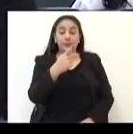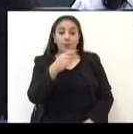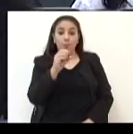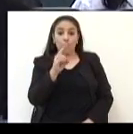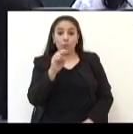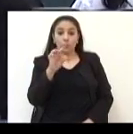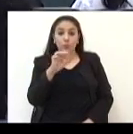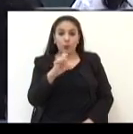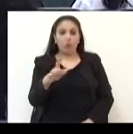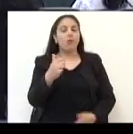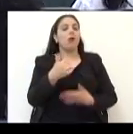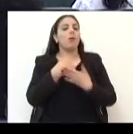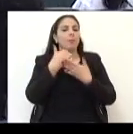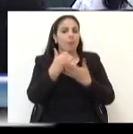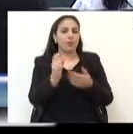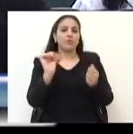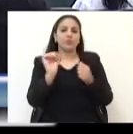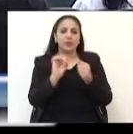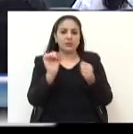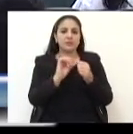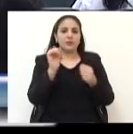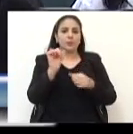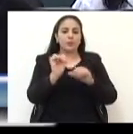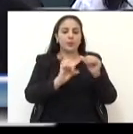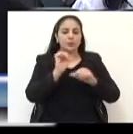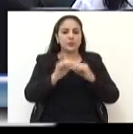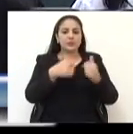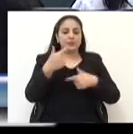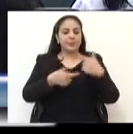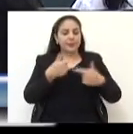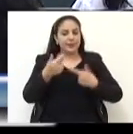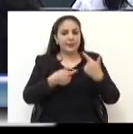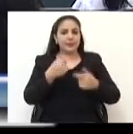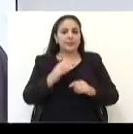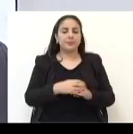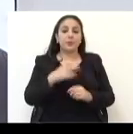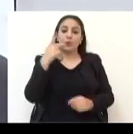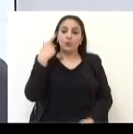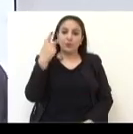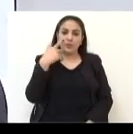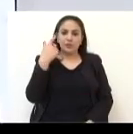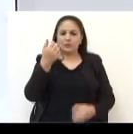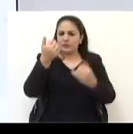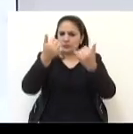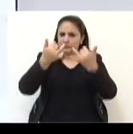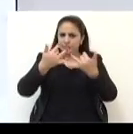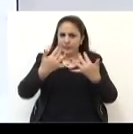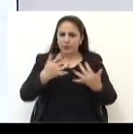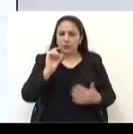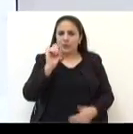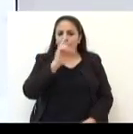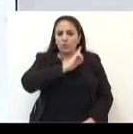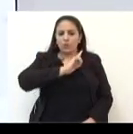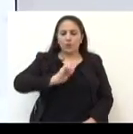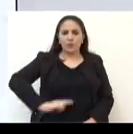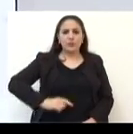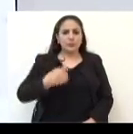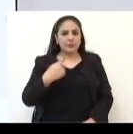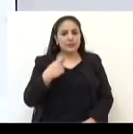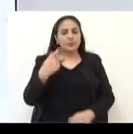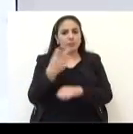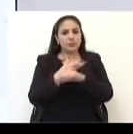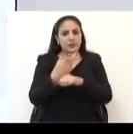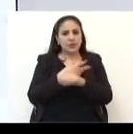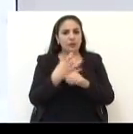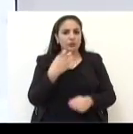Paulo Pontual, que apoia a realização de uma reforma trabalhista. O parlamentar explicou que o governo precisa